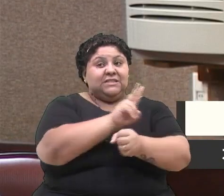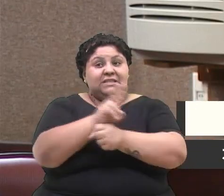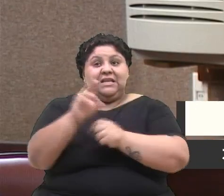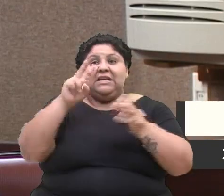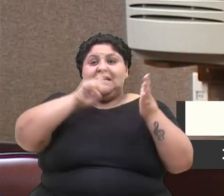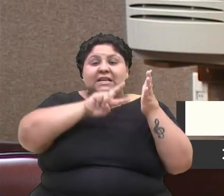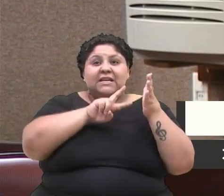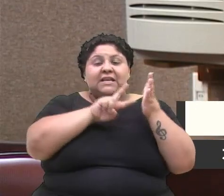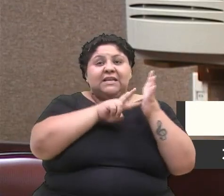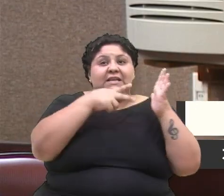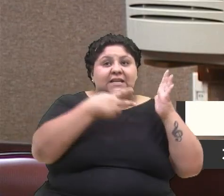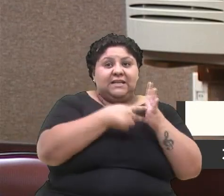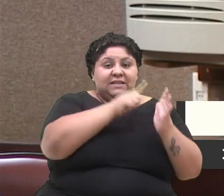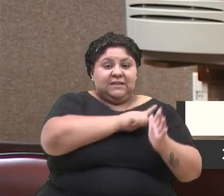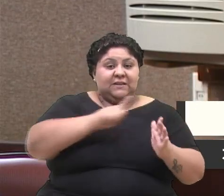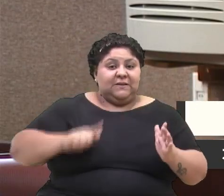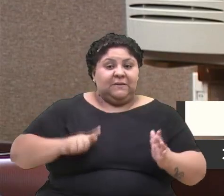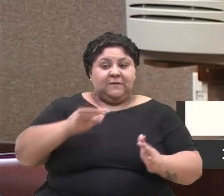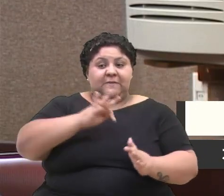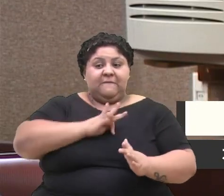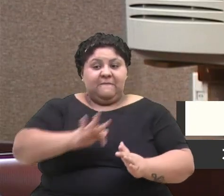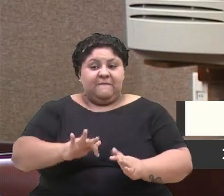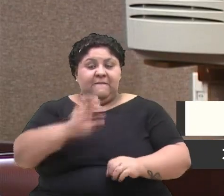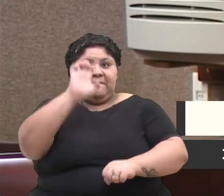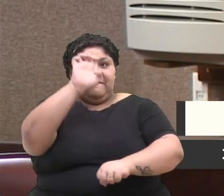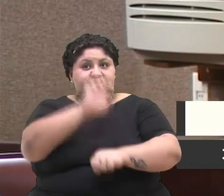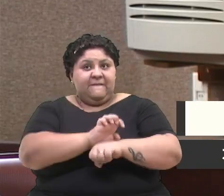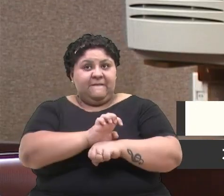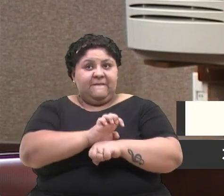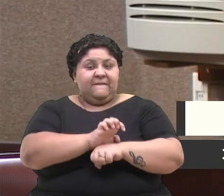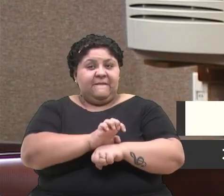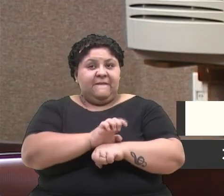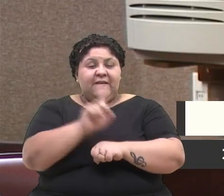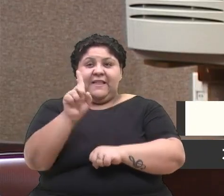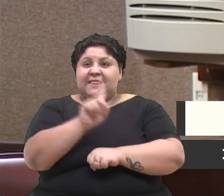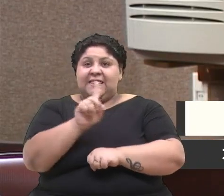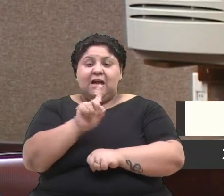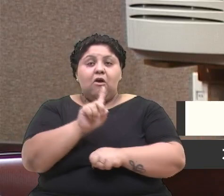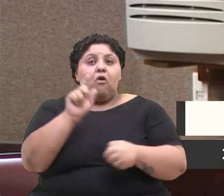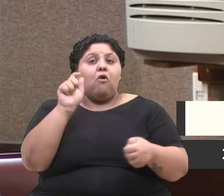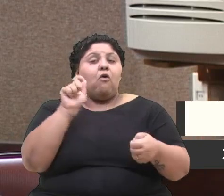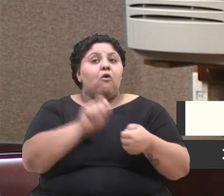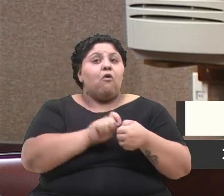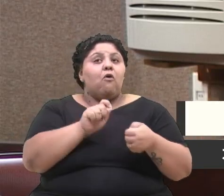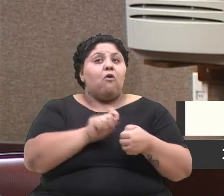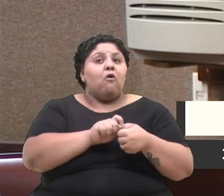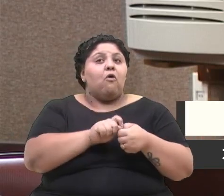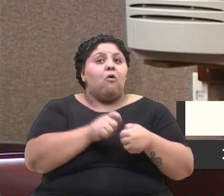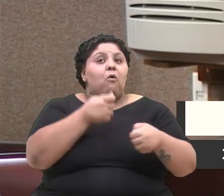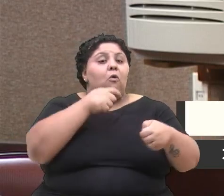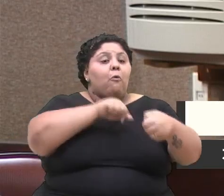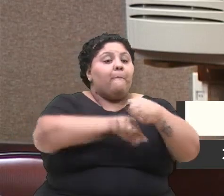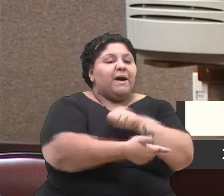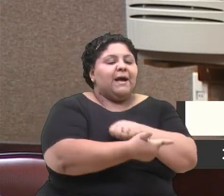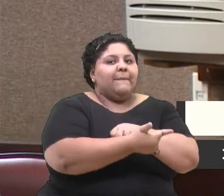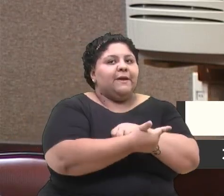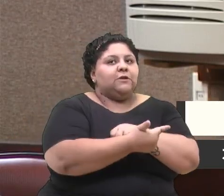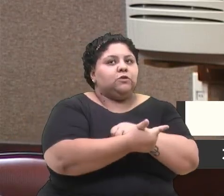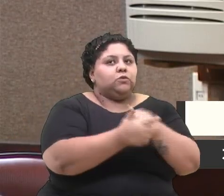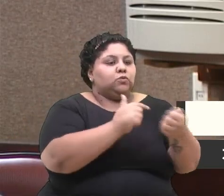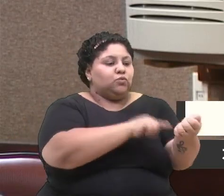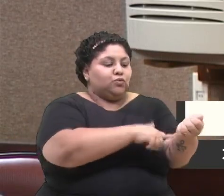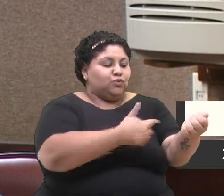que os governos federal, estadual e estadual não realizarão o cofinanciamento dessa despesa, a